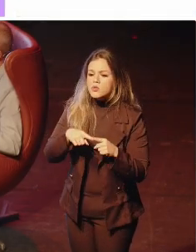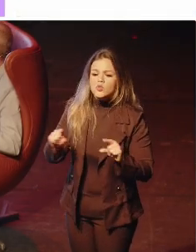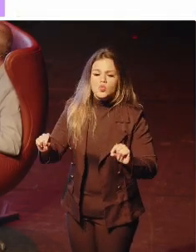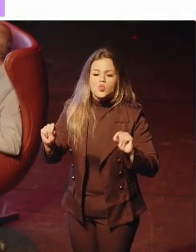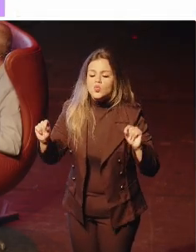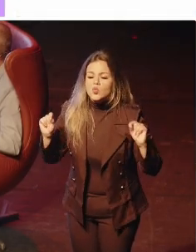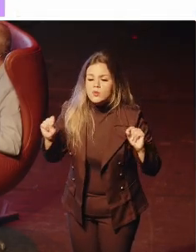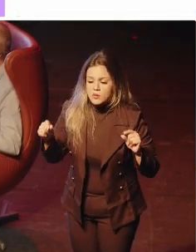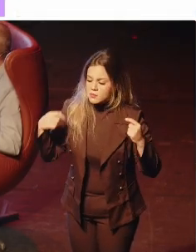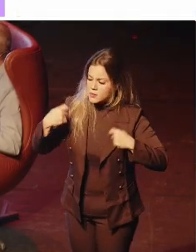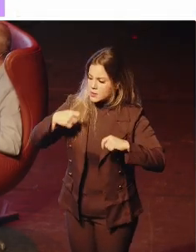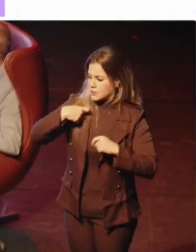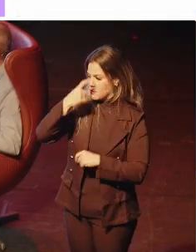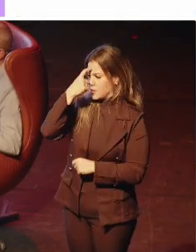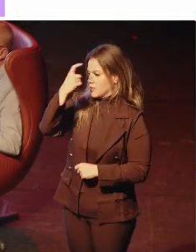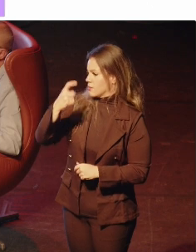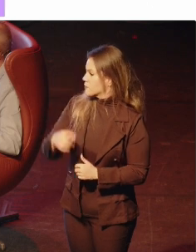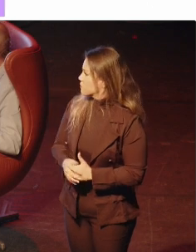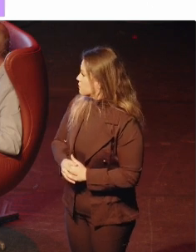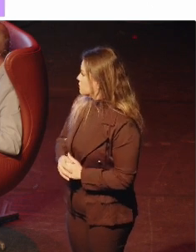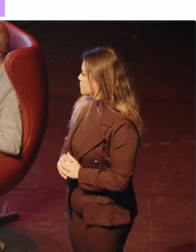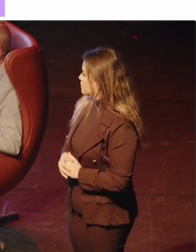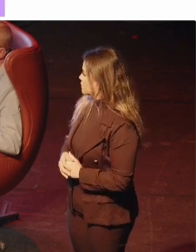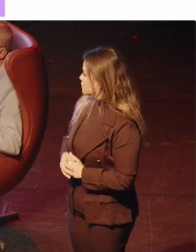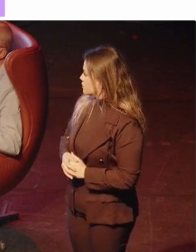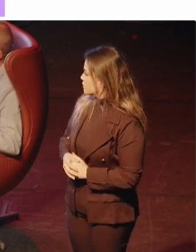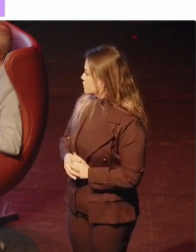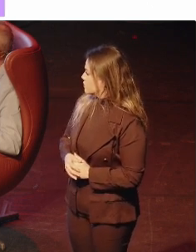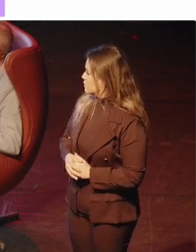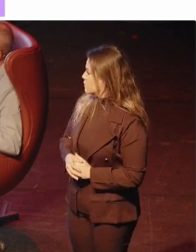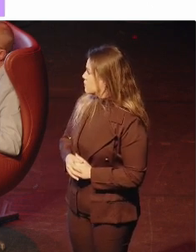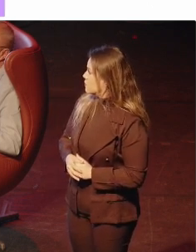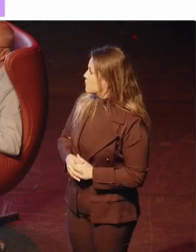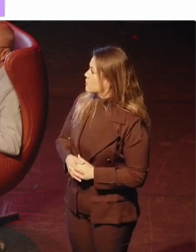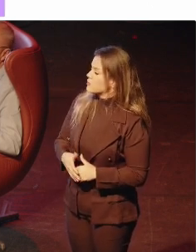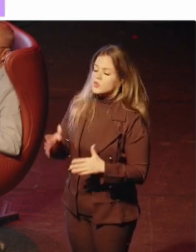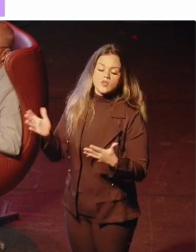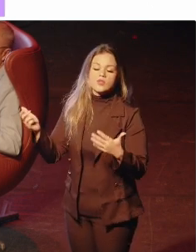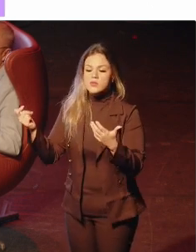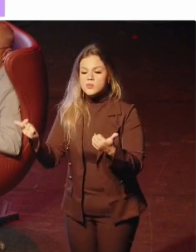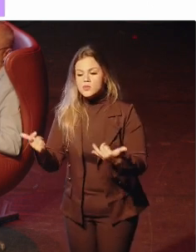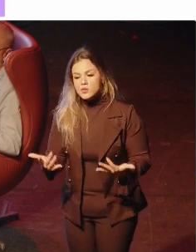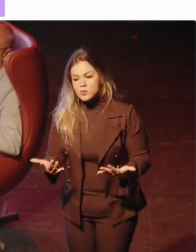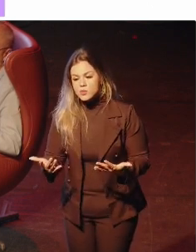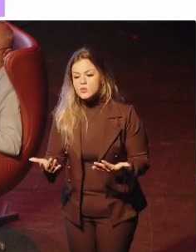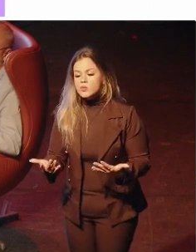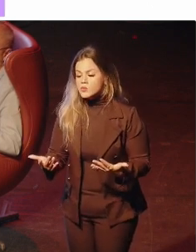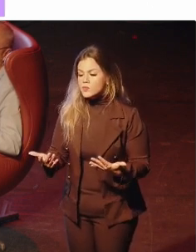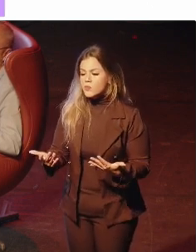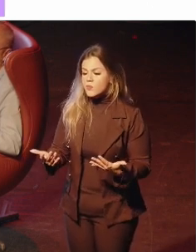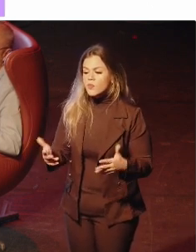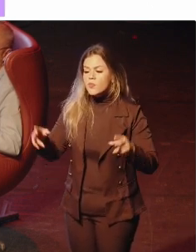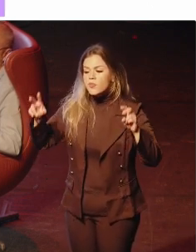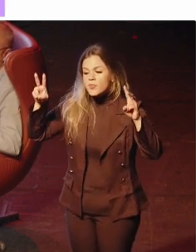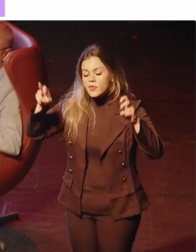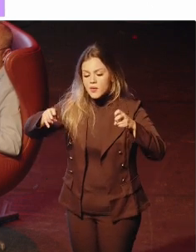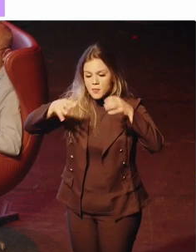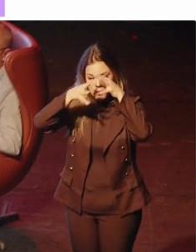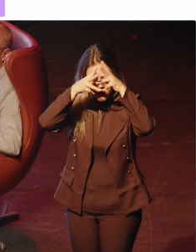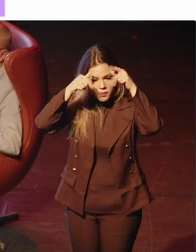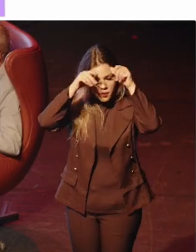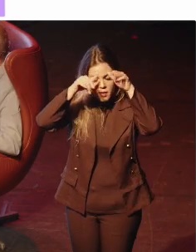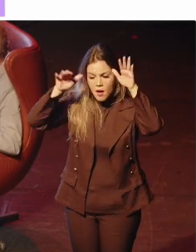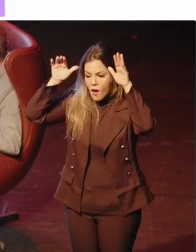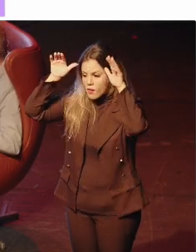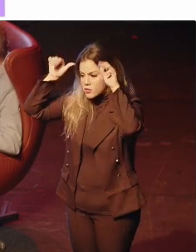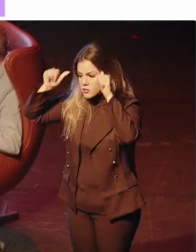importante. E o Moraes já falou, a Thaís falou, esse é o tema desse